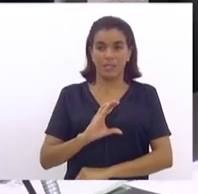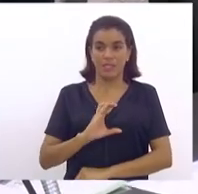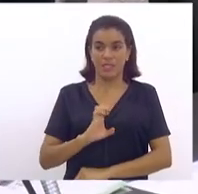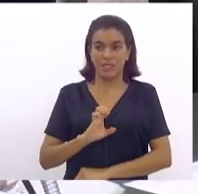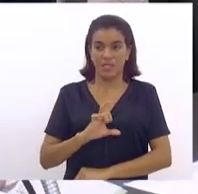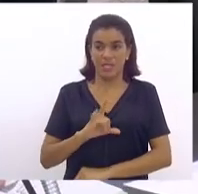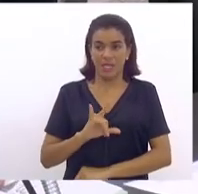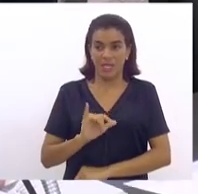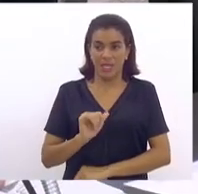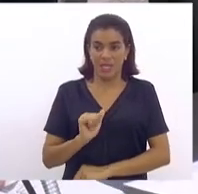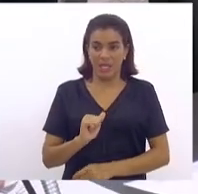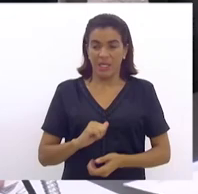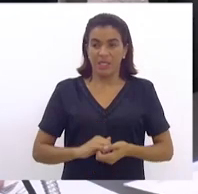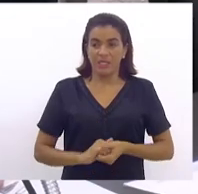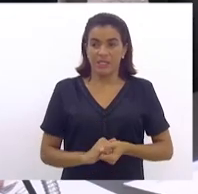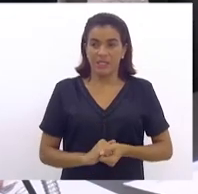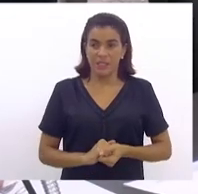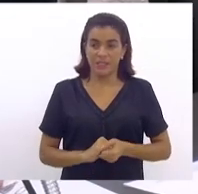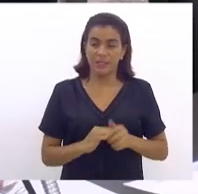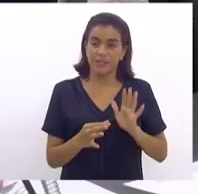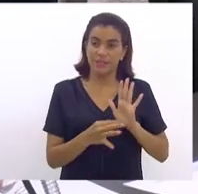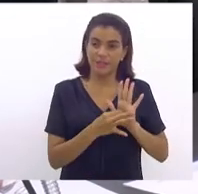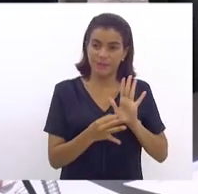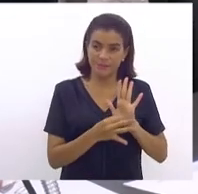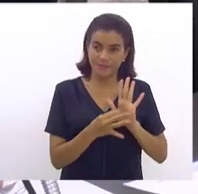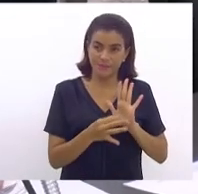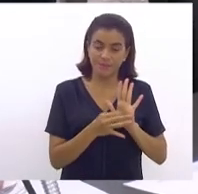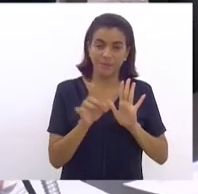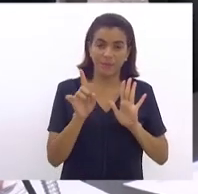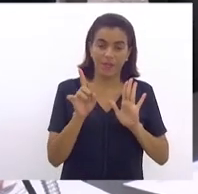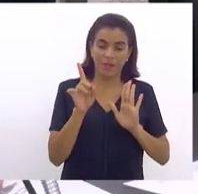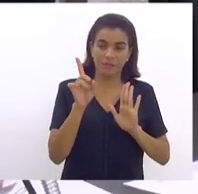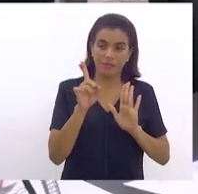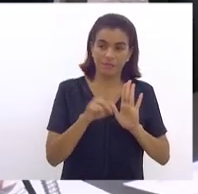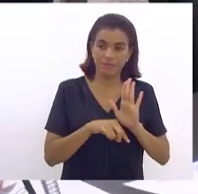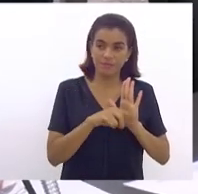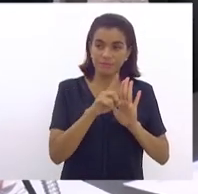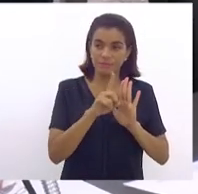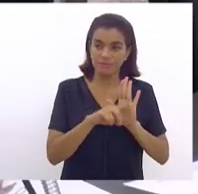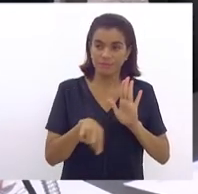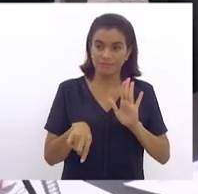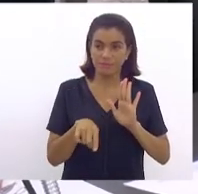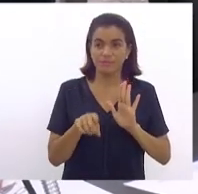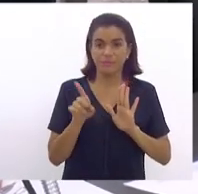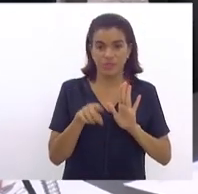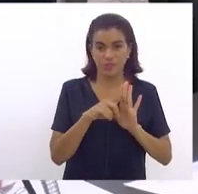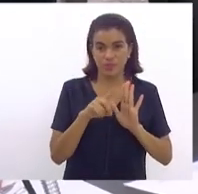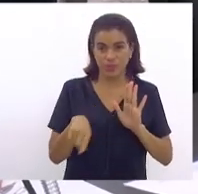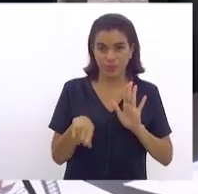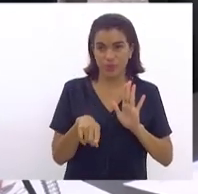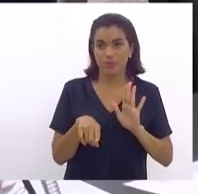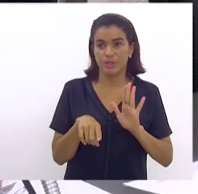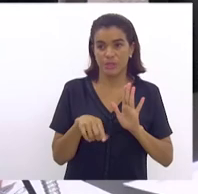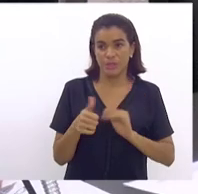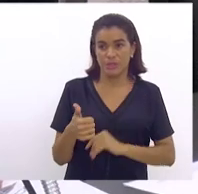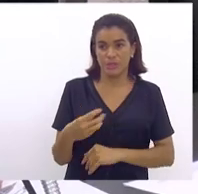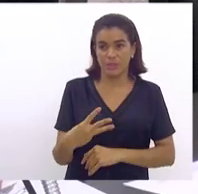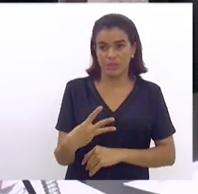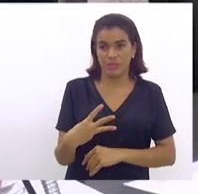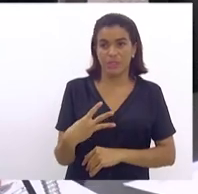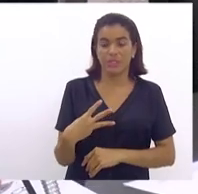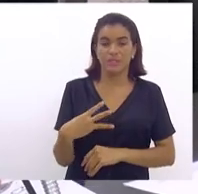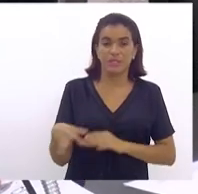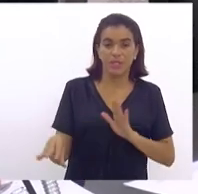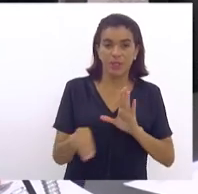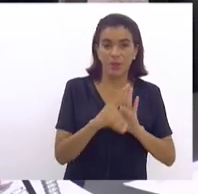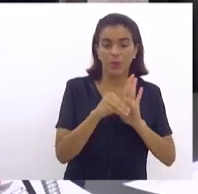emenda... Portanto, no parecer, consta, exclui, na parte de contrário às emendas, exclui-se a 13 e inclui a